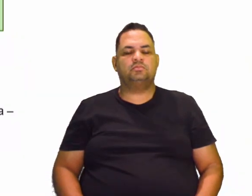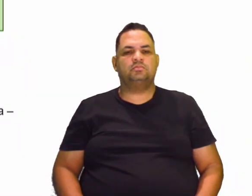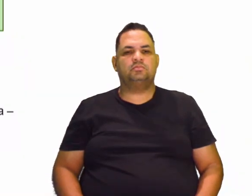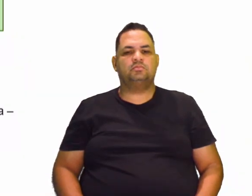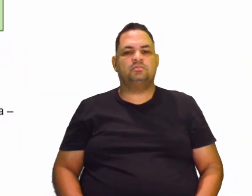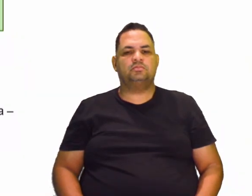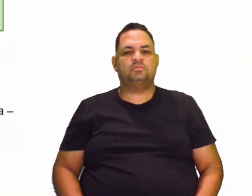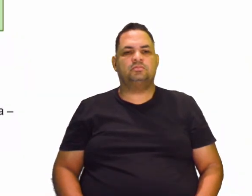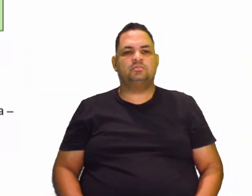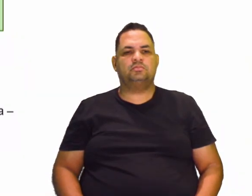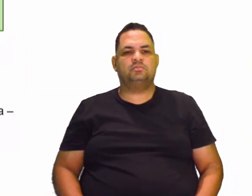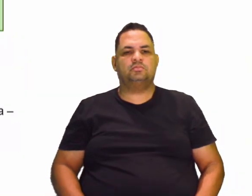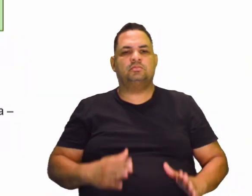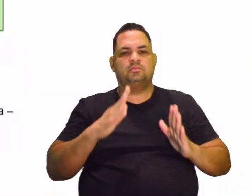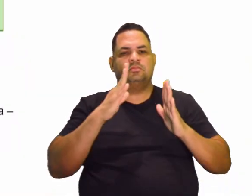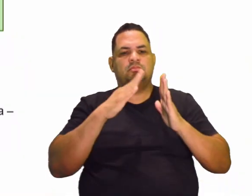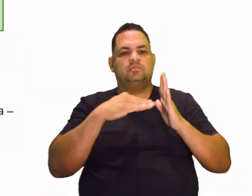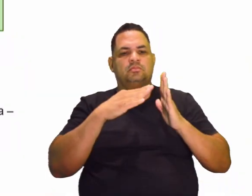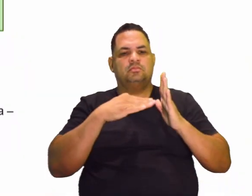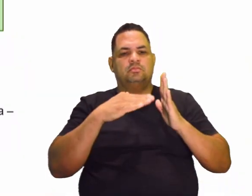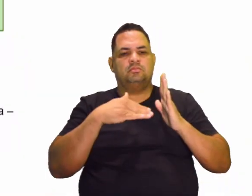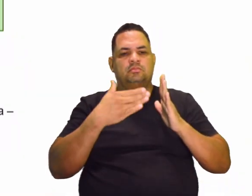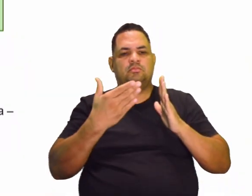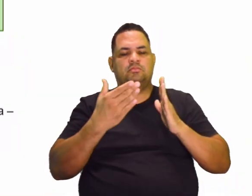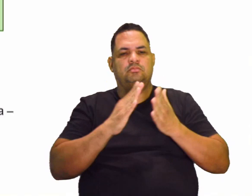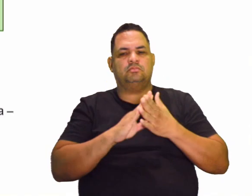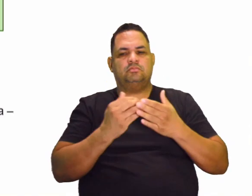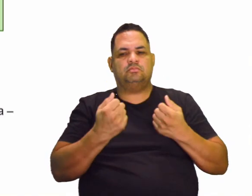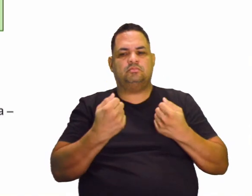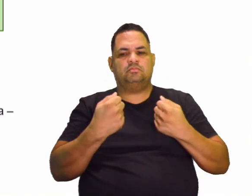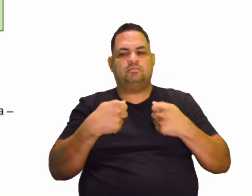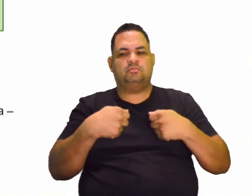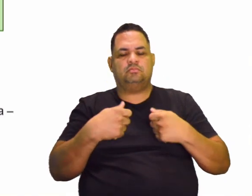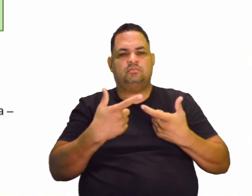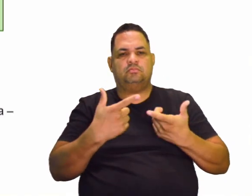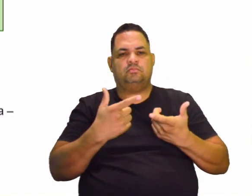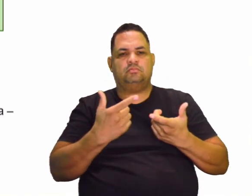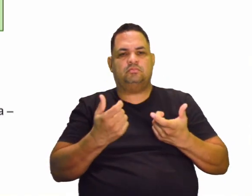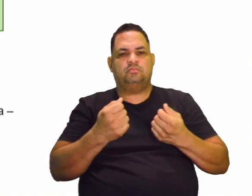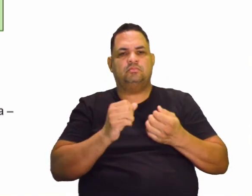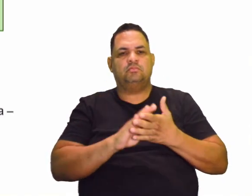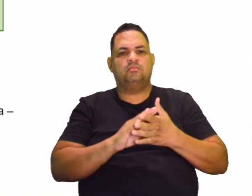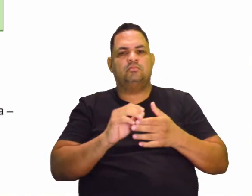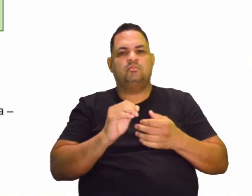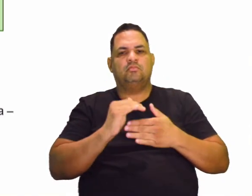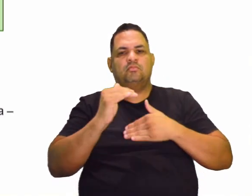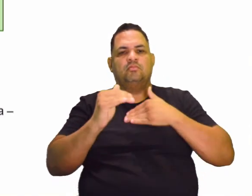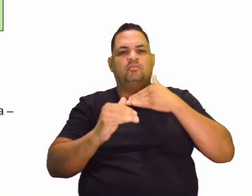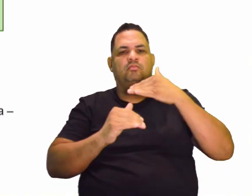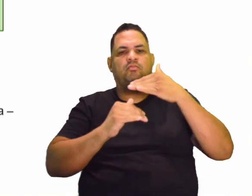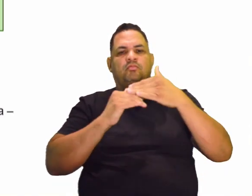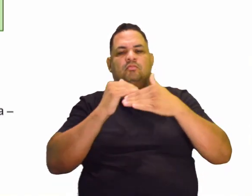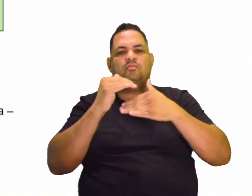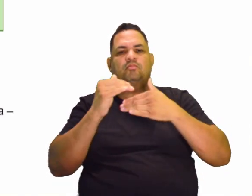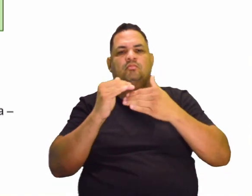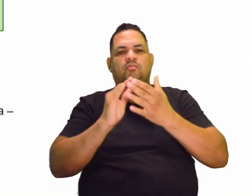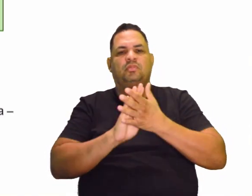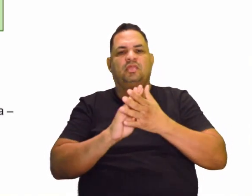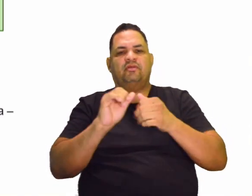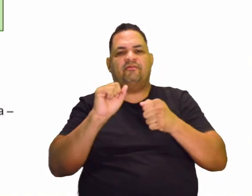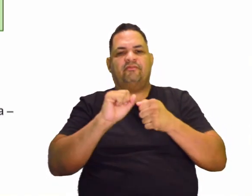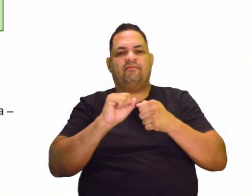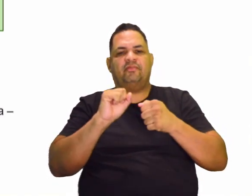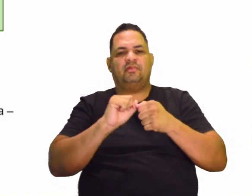Então, sobre a pintura, podemos dizer que as pinturas eram desenvolvidas também em